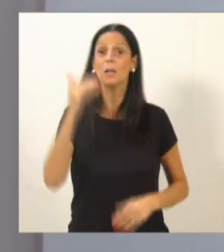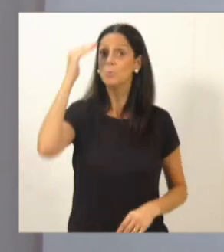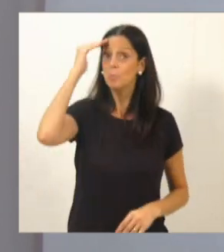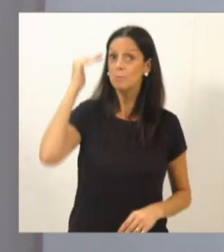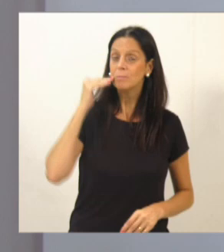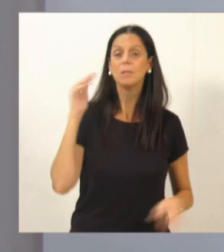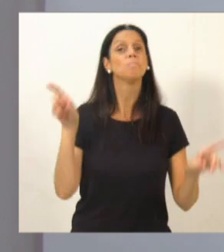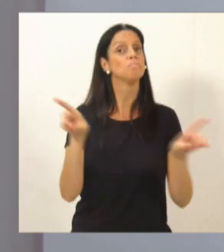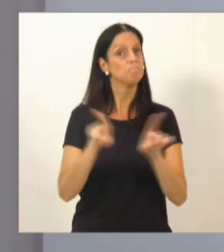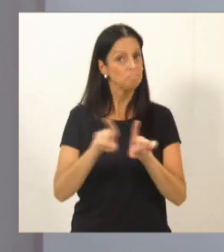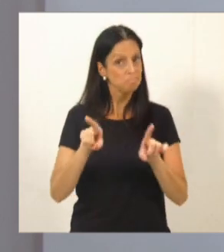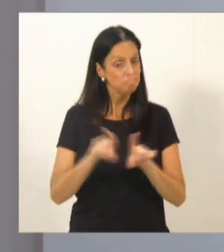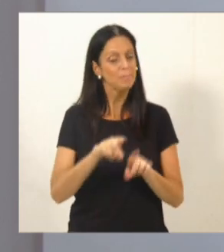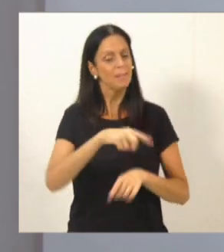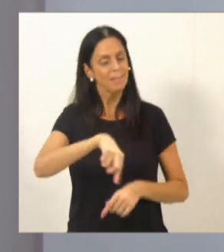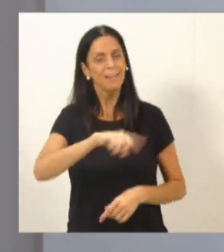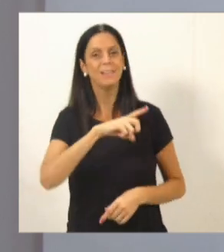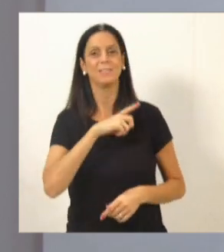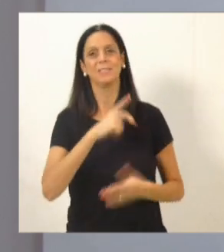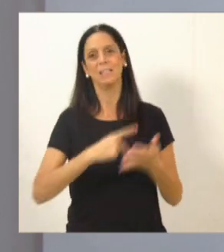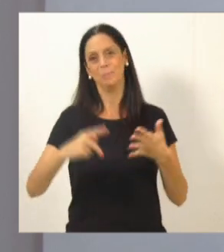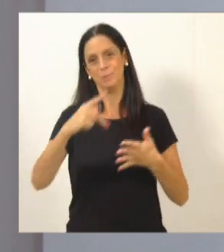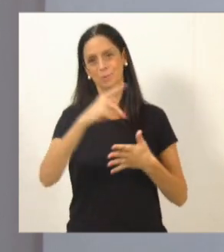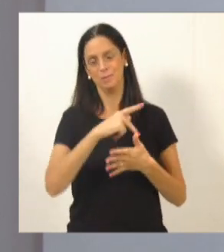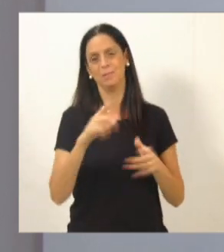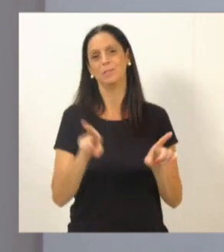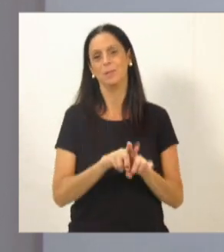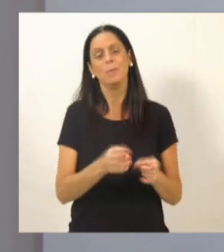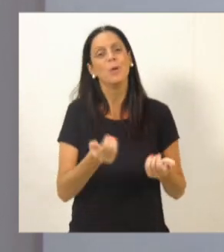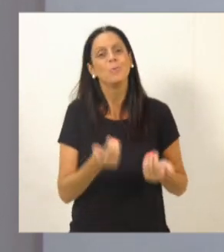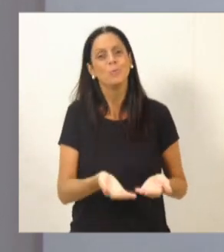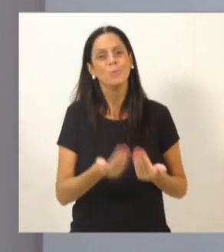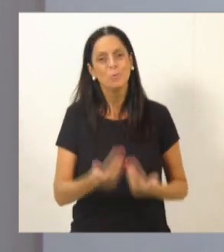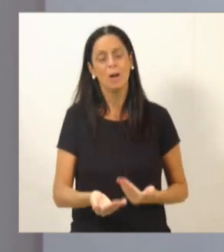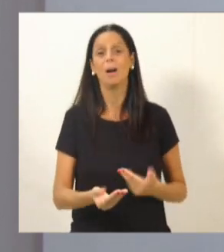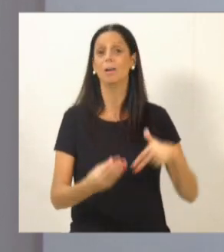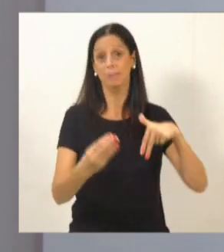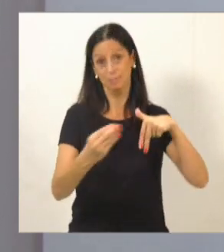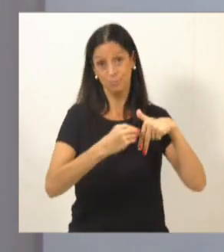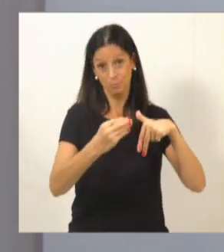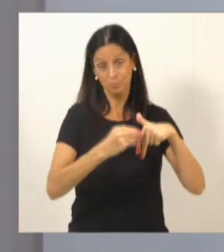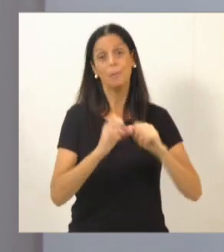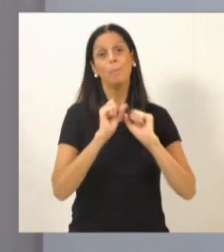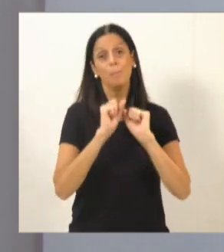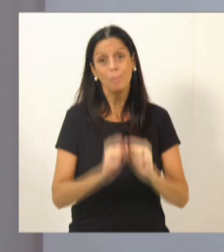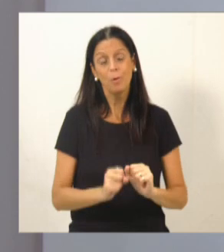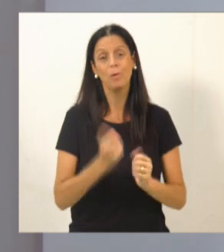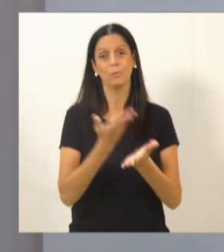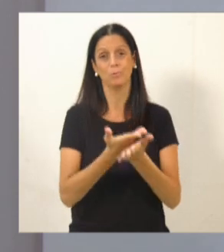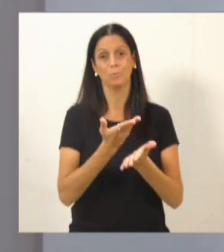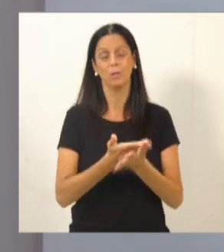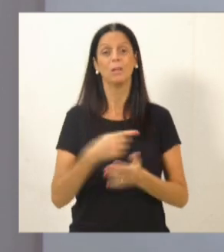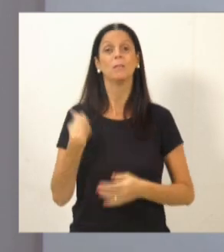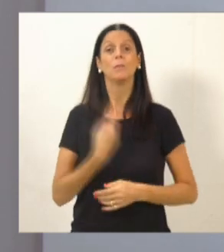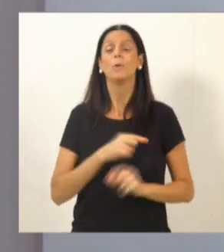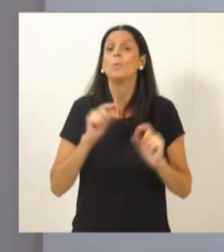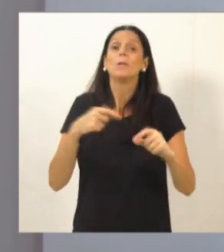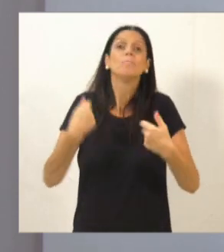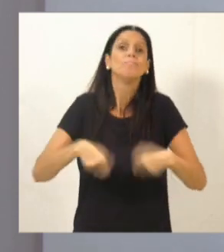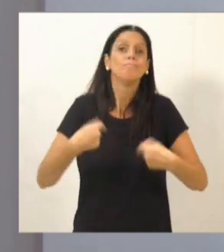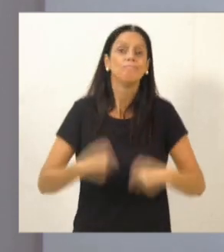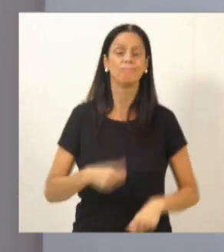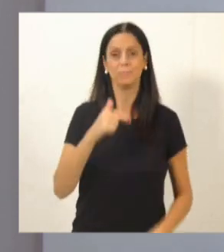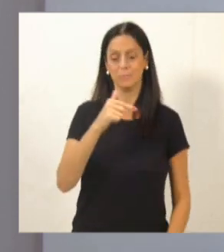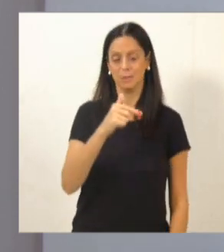priorizamos o jovem em vulnerabilidade. Nossa necessidade hoje é